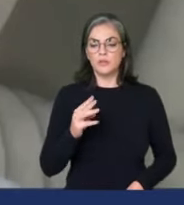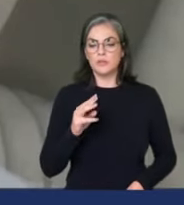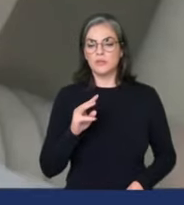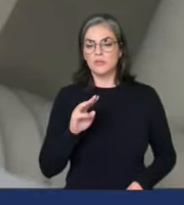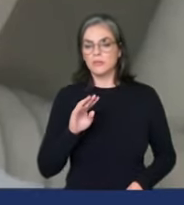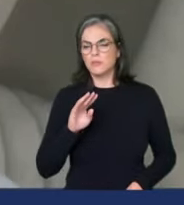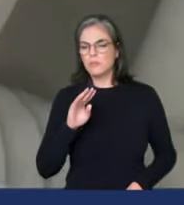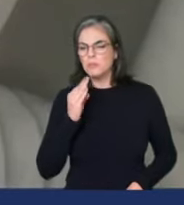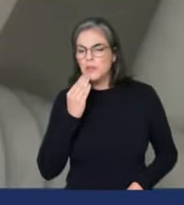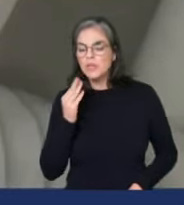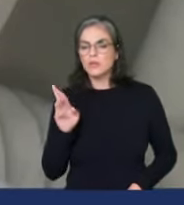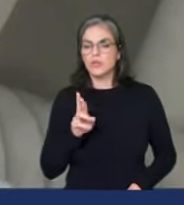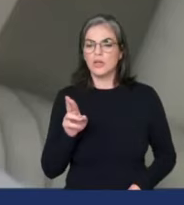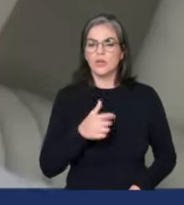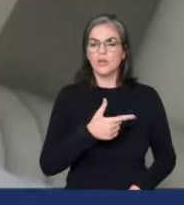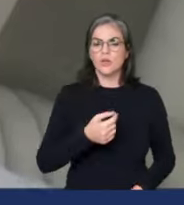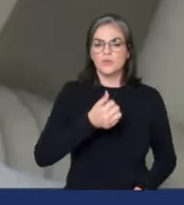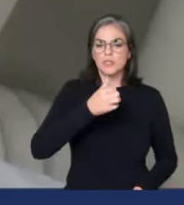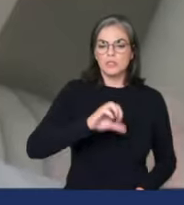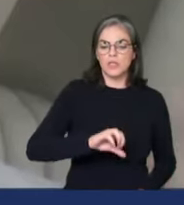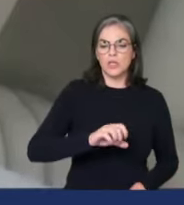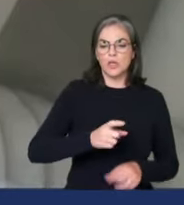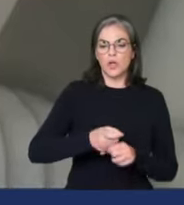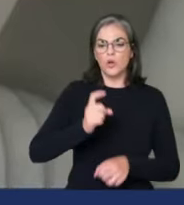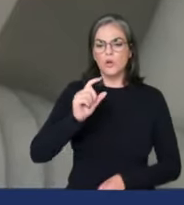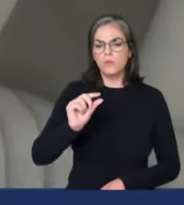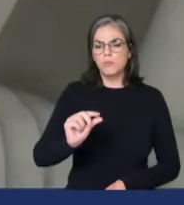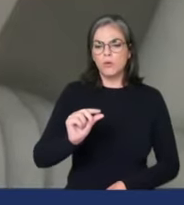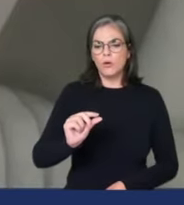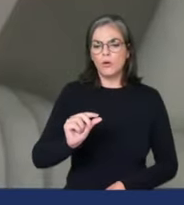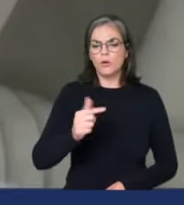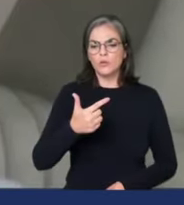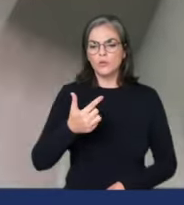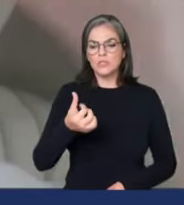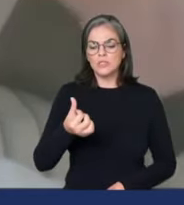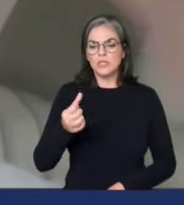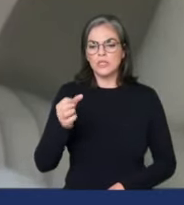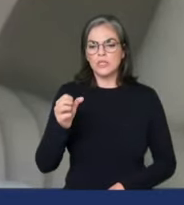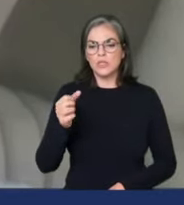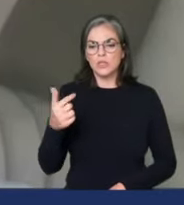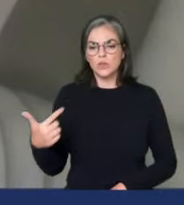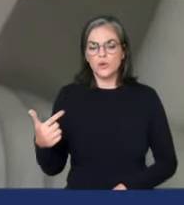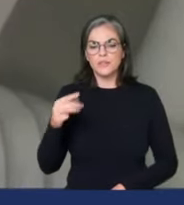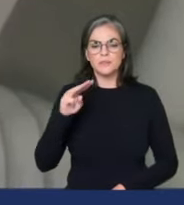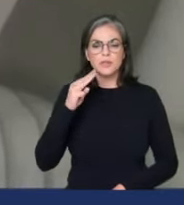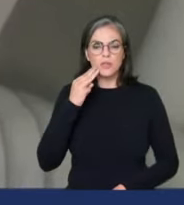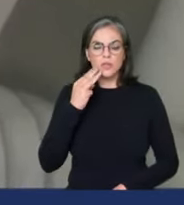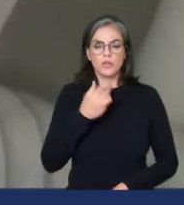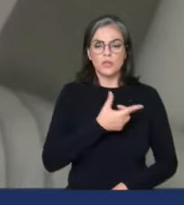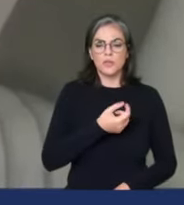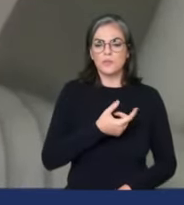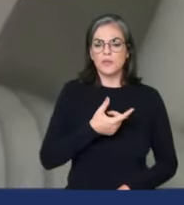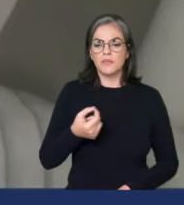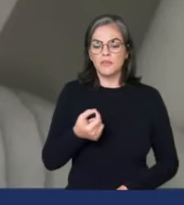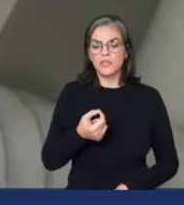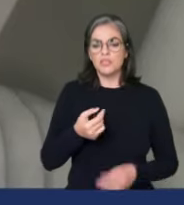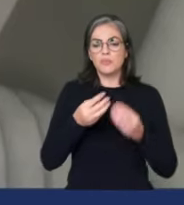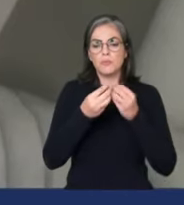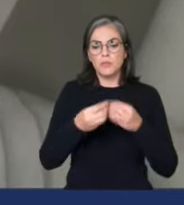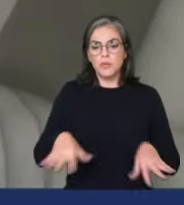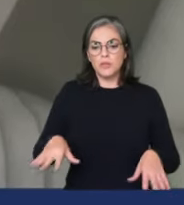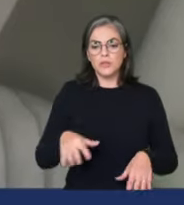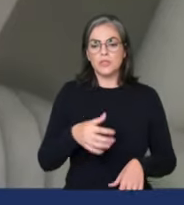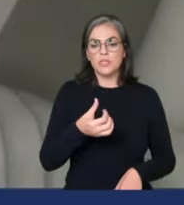reais. 2019, um lucro irrisório de 262 milhões. 2020, prejuízo de